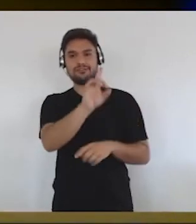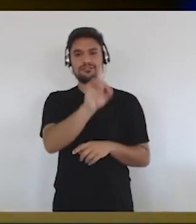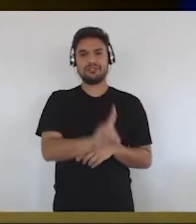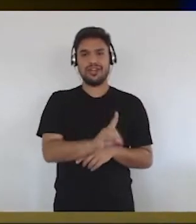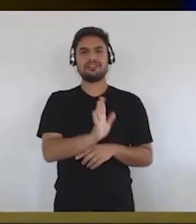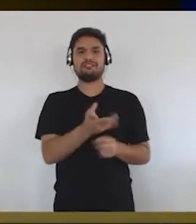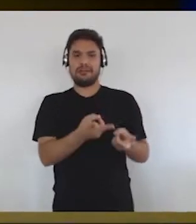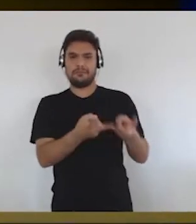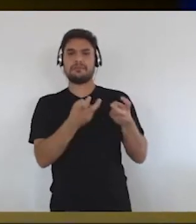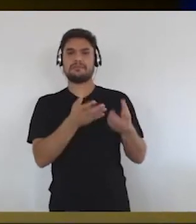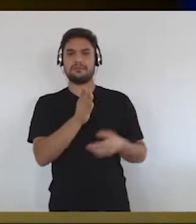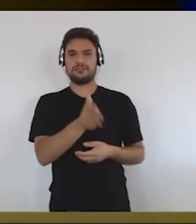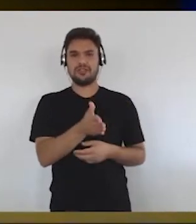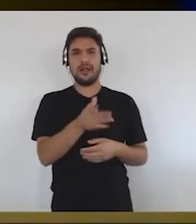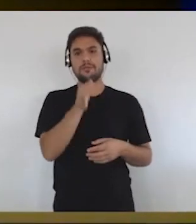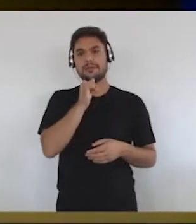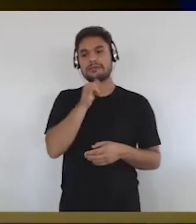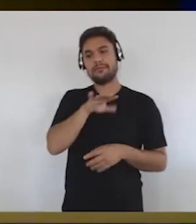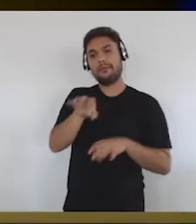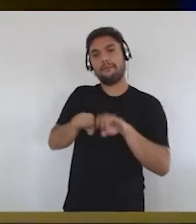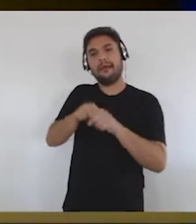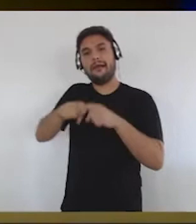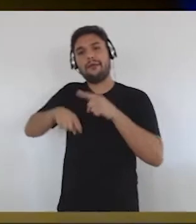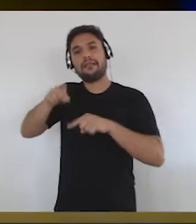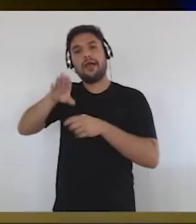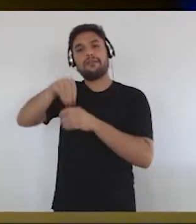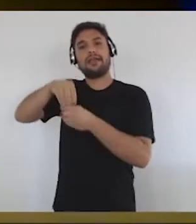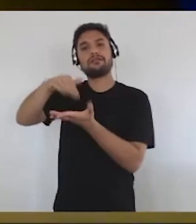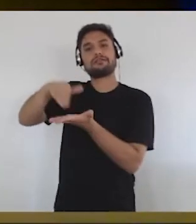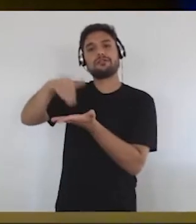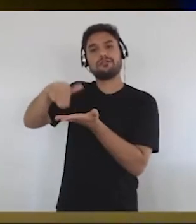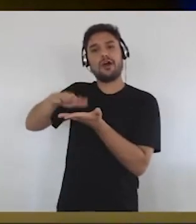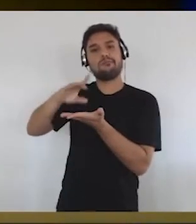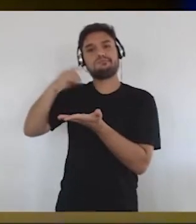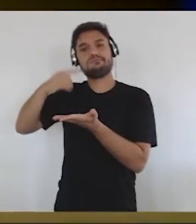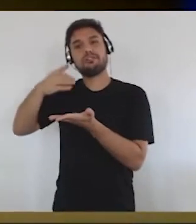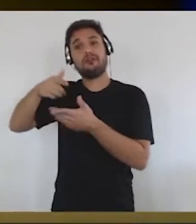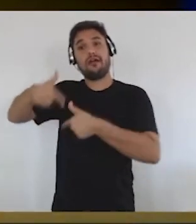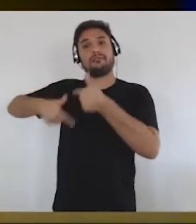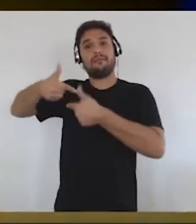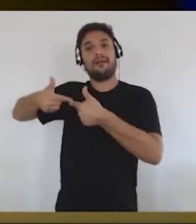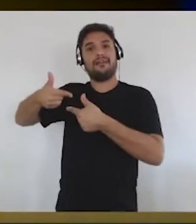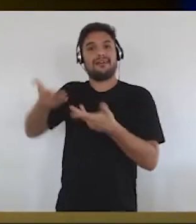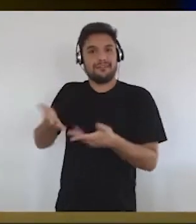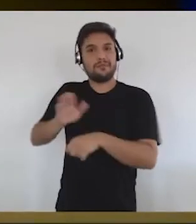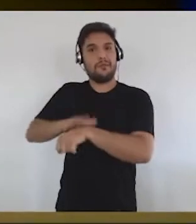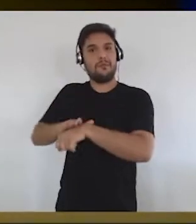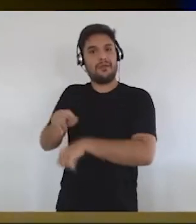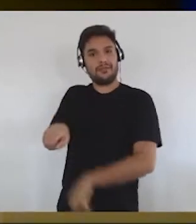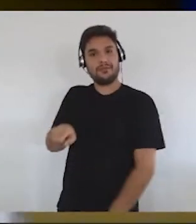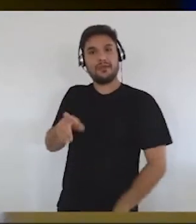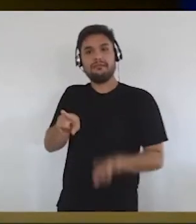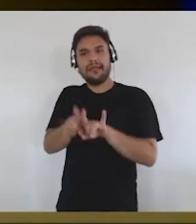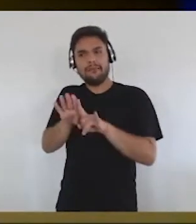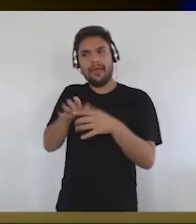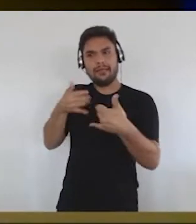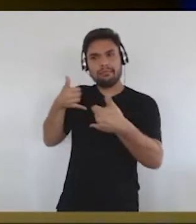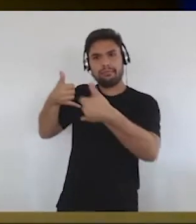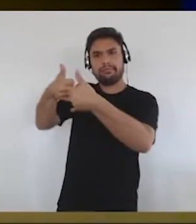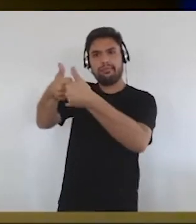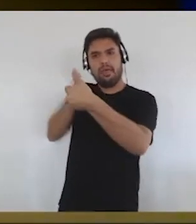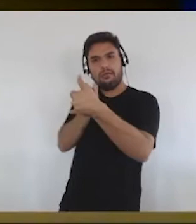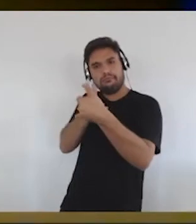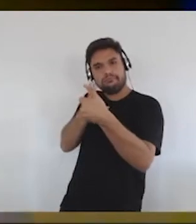A exemplo de buscas e apreensões em escritórios de advogados que estão no exercício da sua profissão, de interceptações telefônicas,